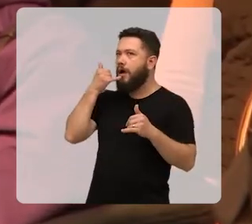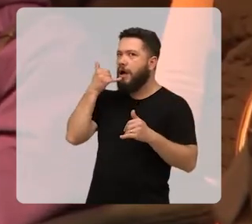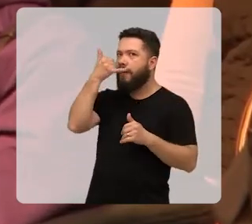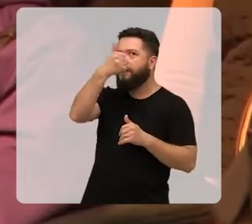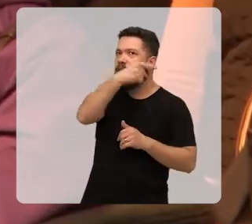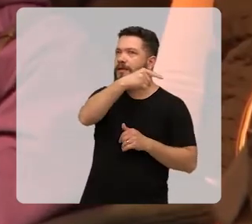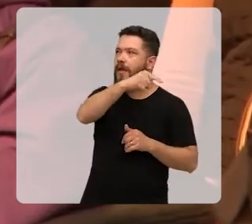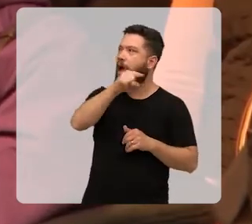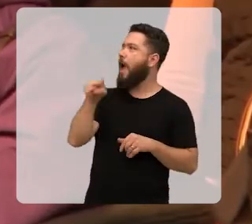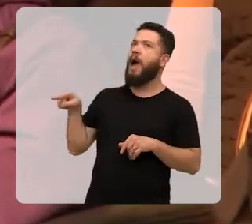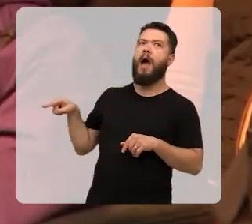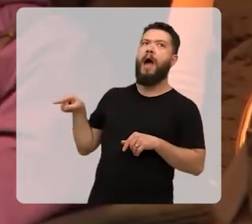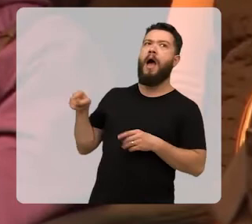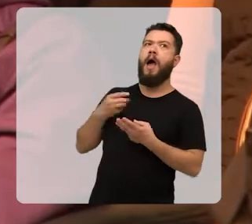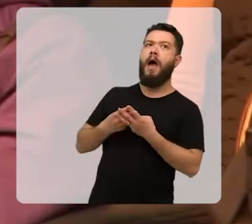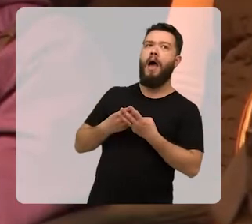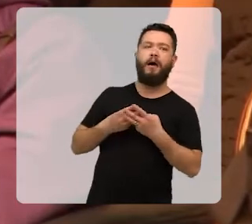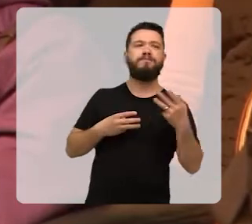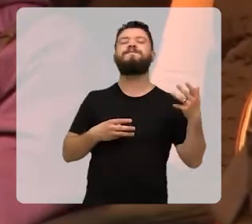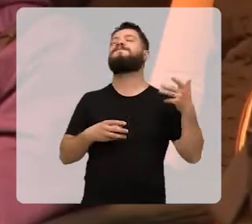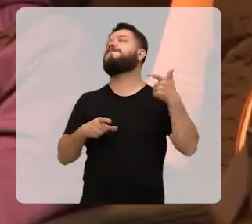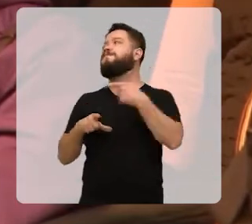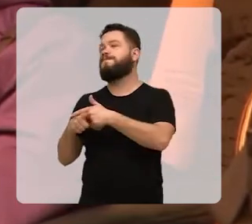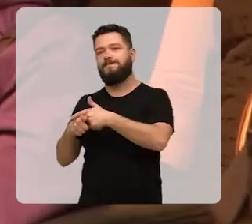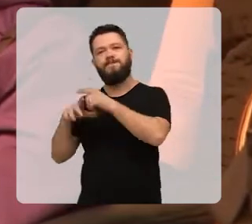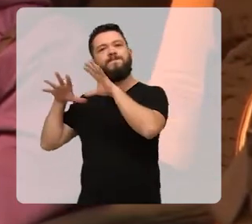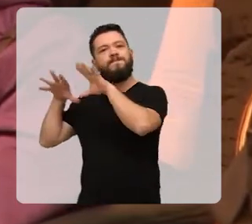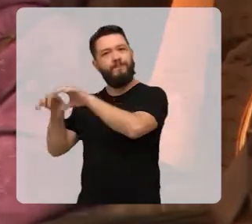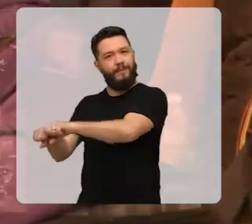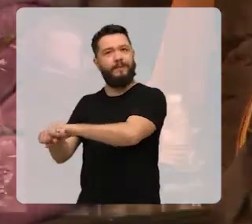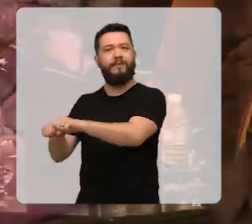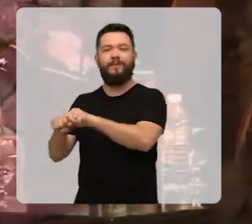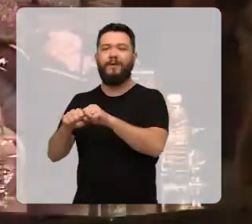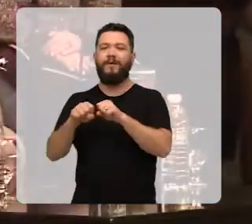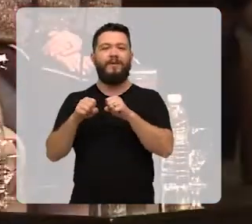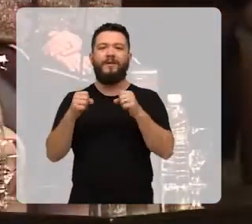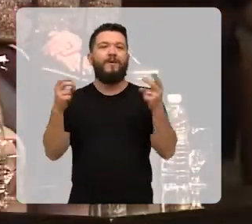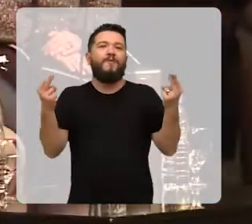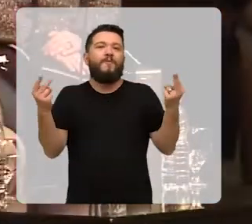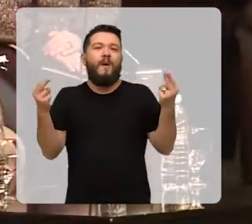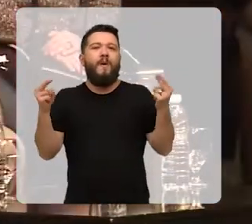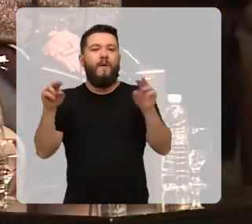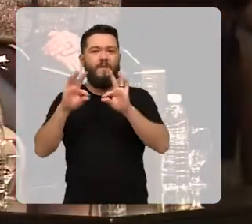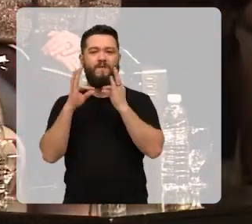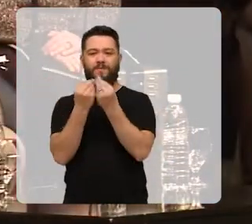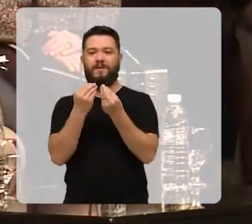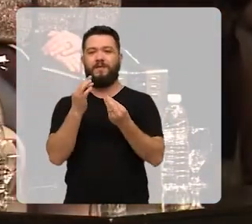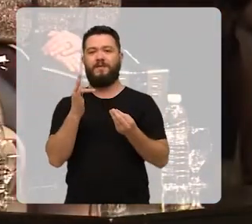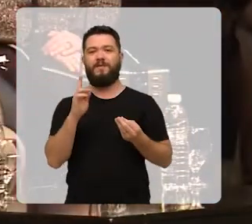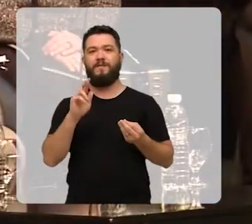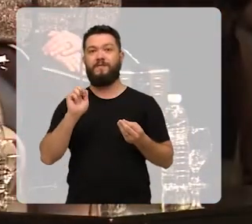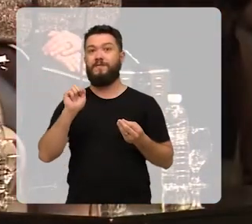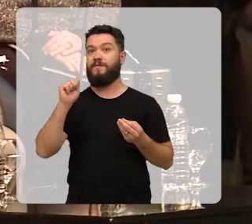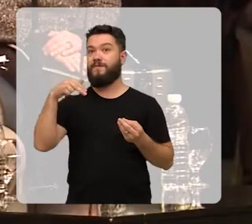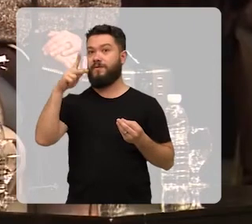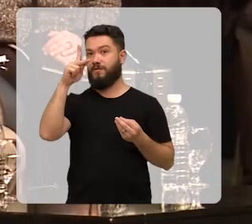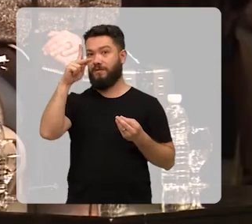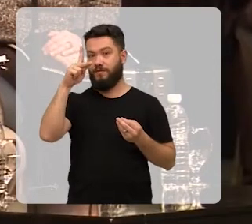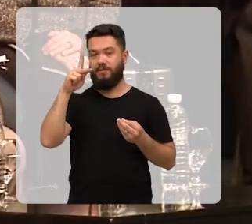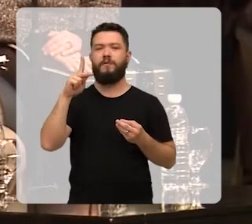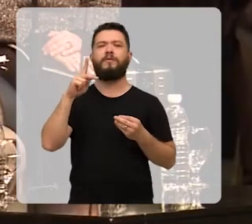meramente por dinheiro como a família franca mas condenavam ainda a lei das crianças